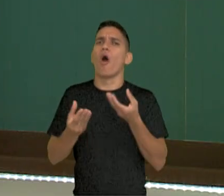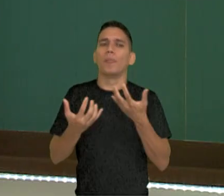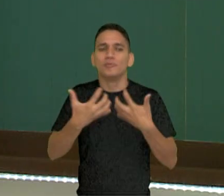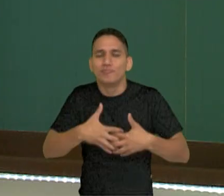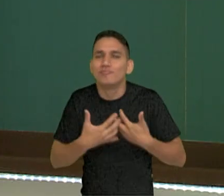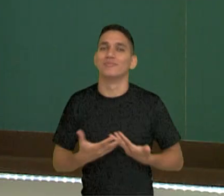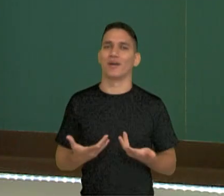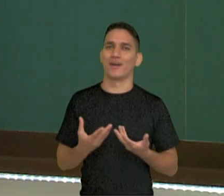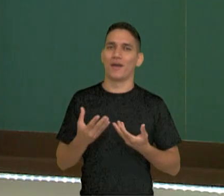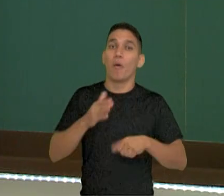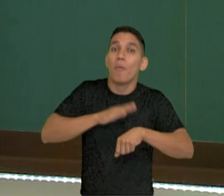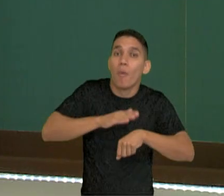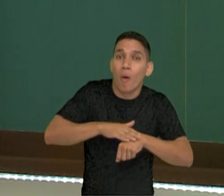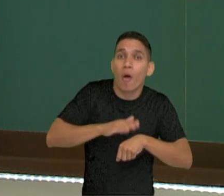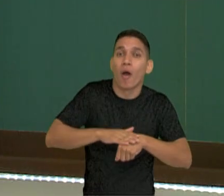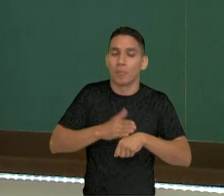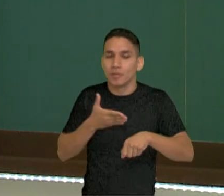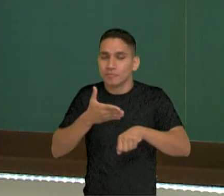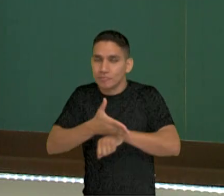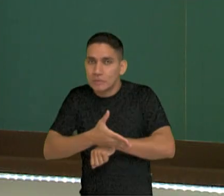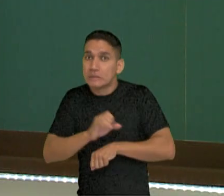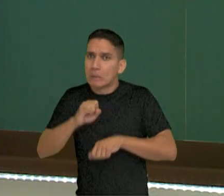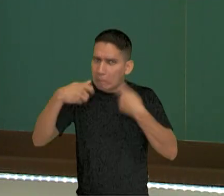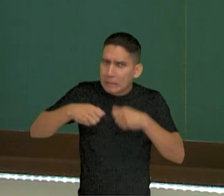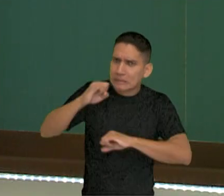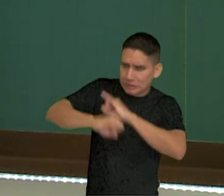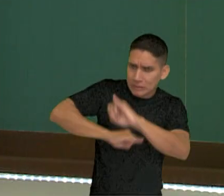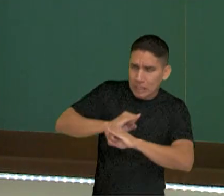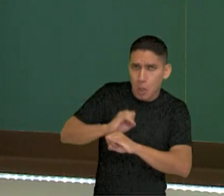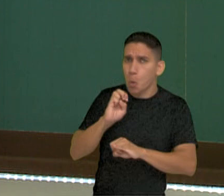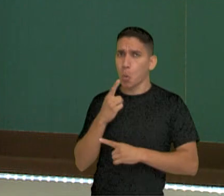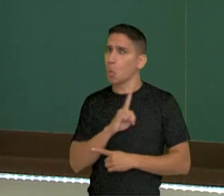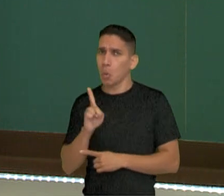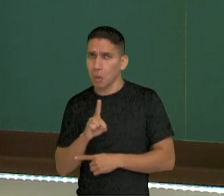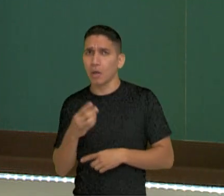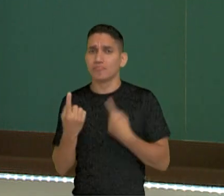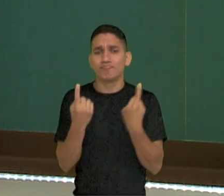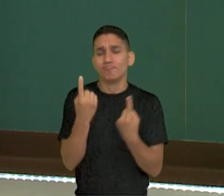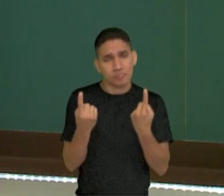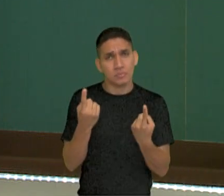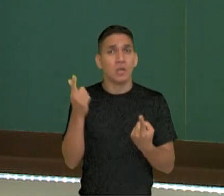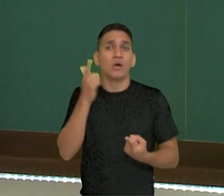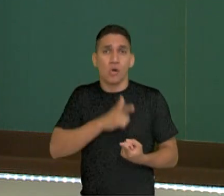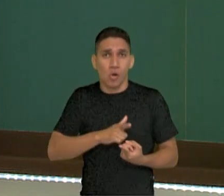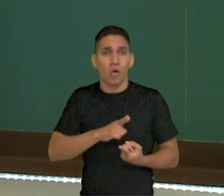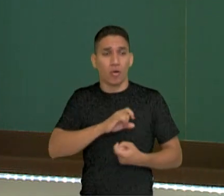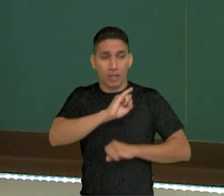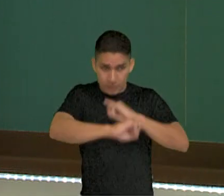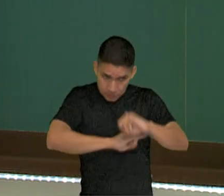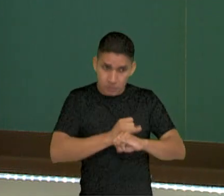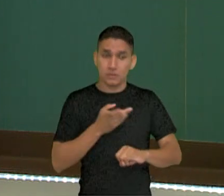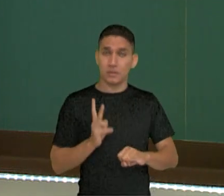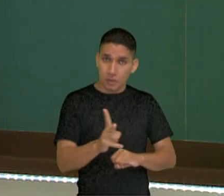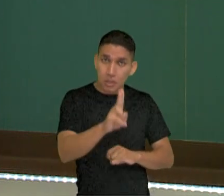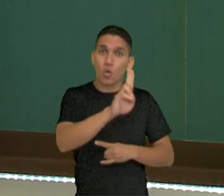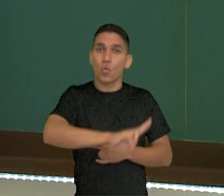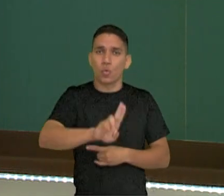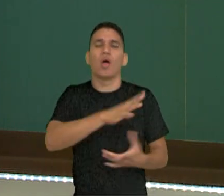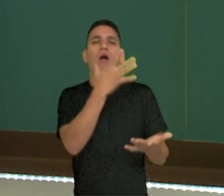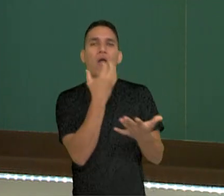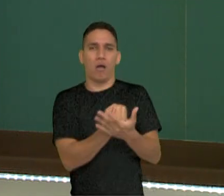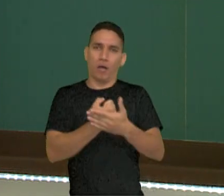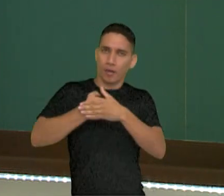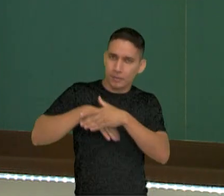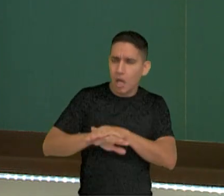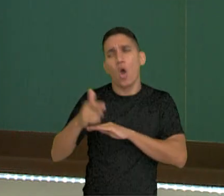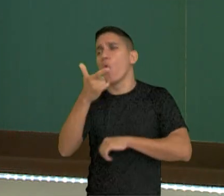que momento, né, se necessita de internet ou não, né, ambas, né, mesmo com internet a gente pode, né, baixar para